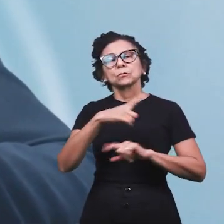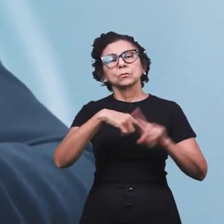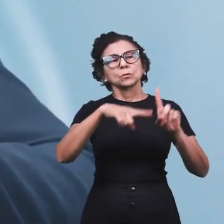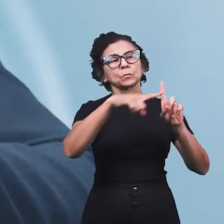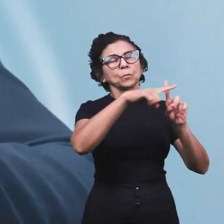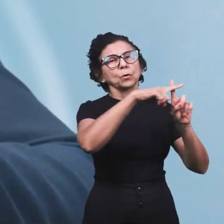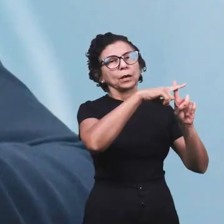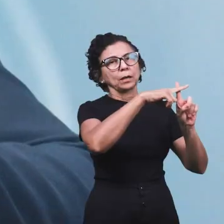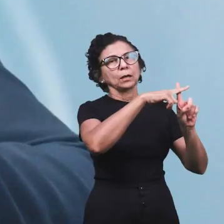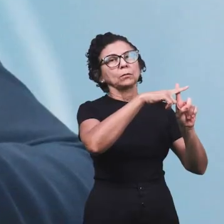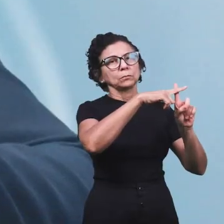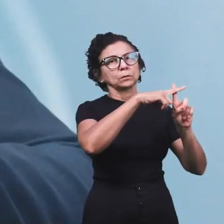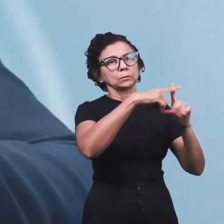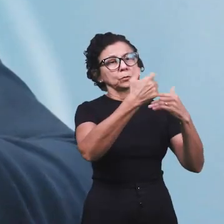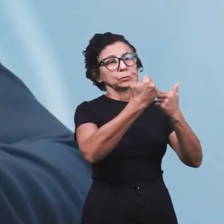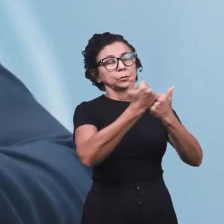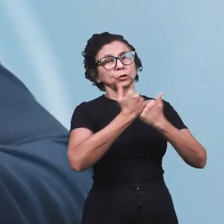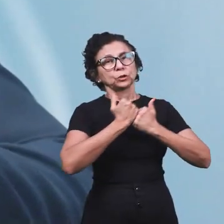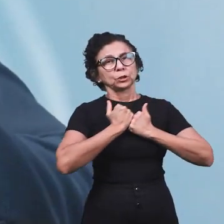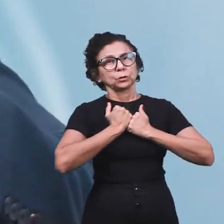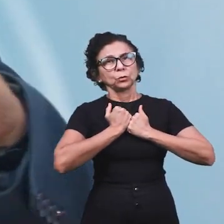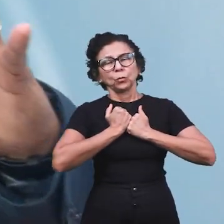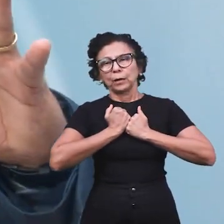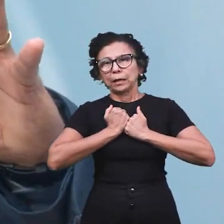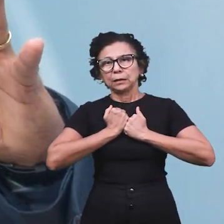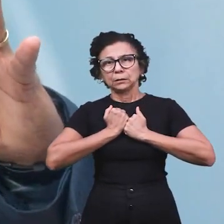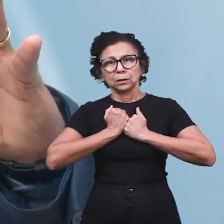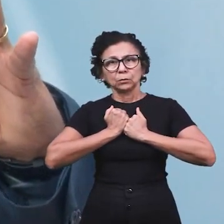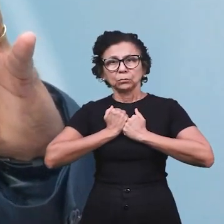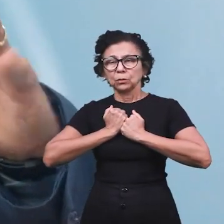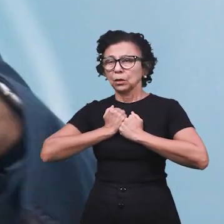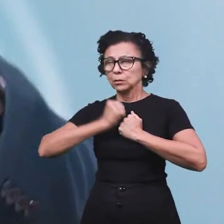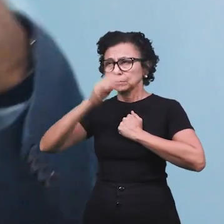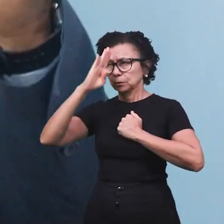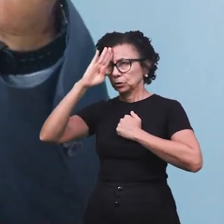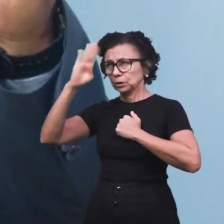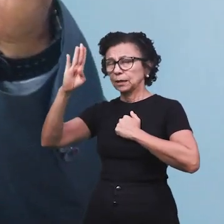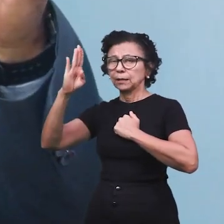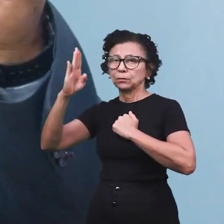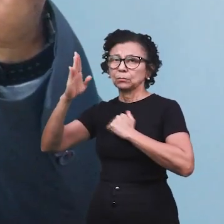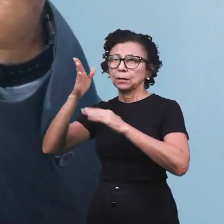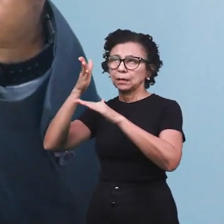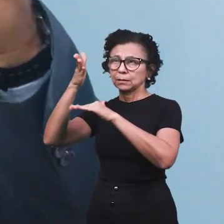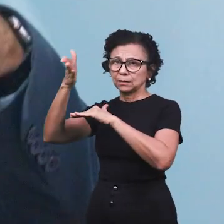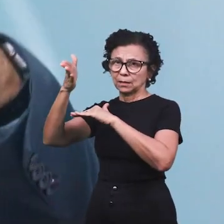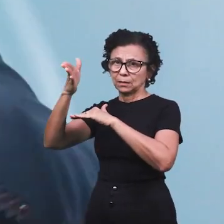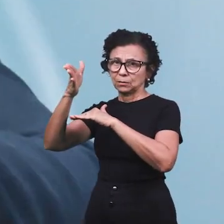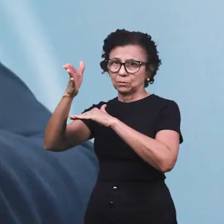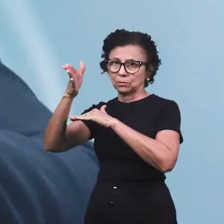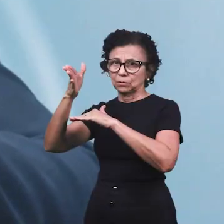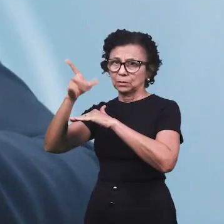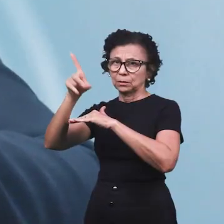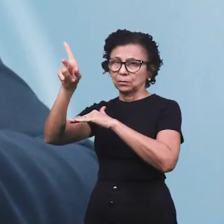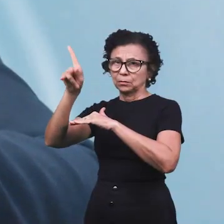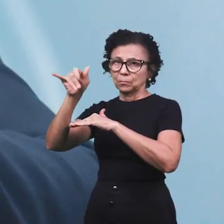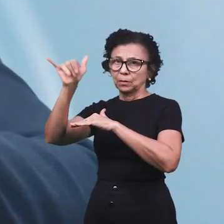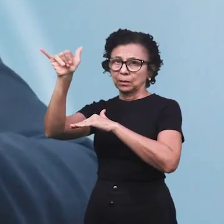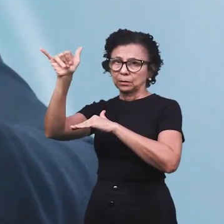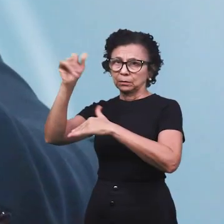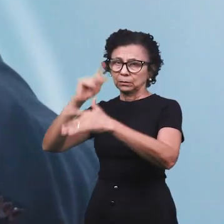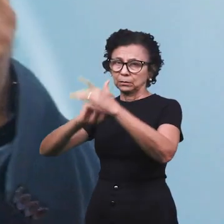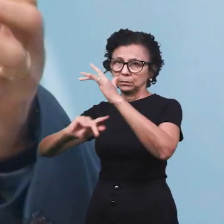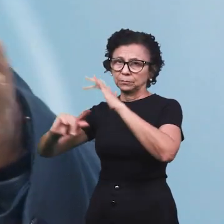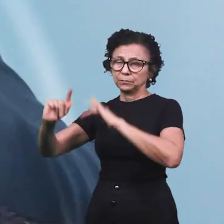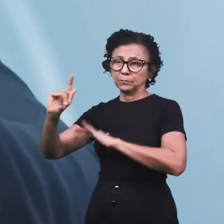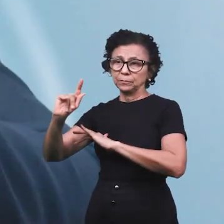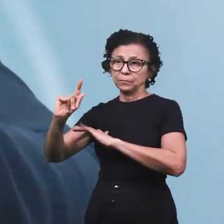deu a vida dele na cruz do Calvário. Rompeu, rasgou o véu, então nós temos acesso à eternidade dele. Então, com